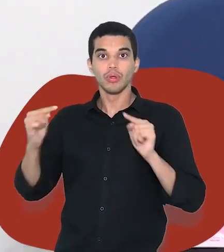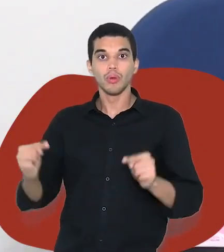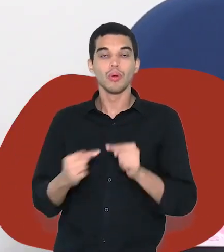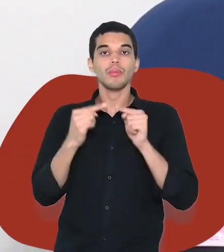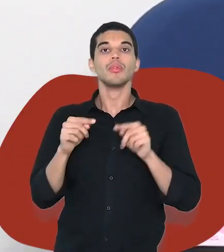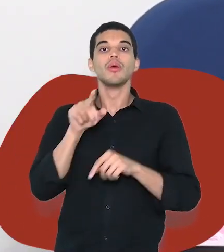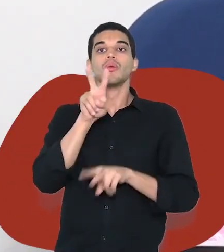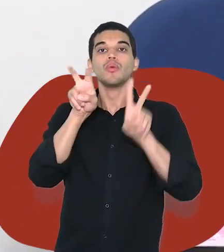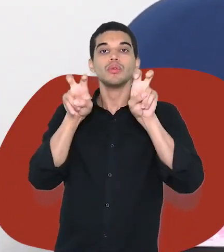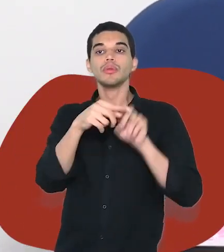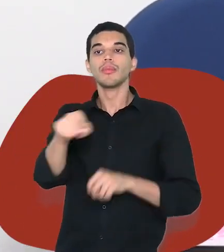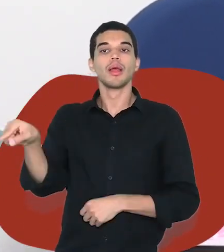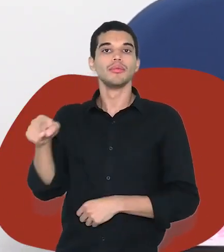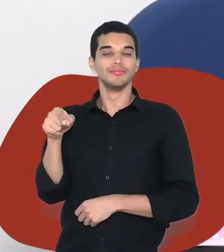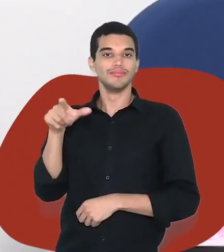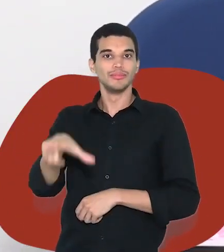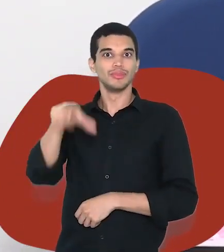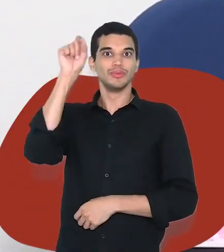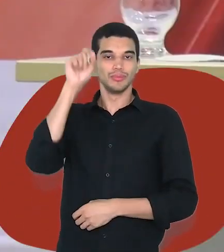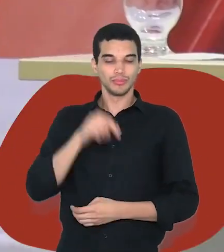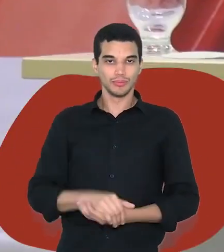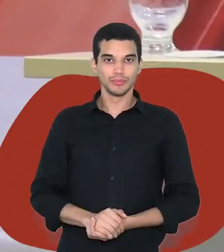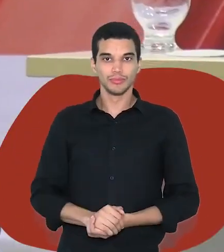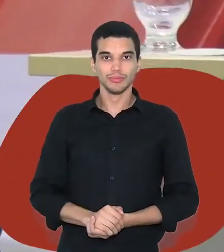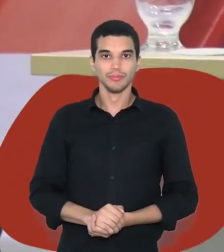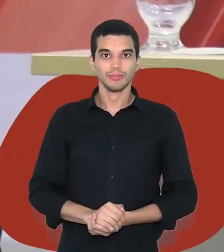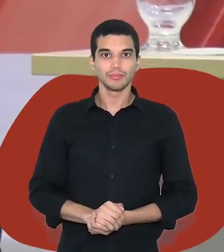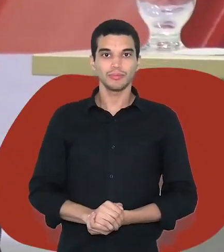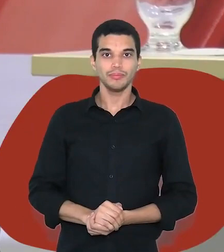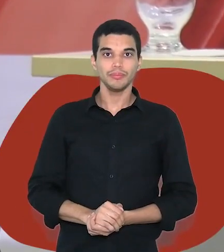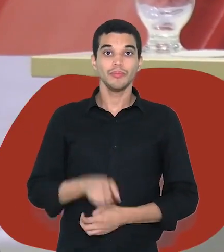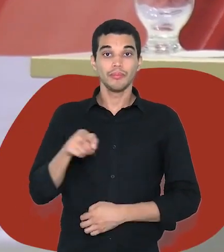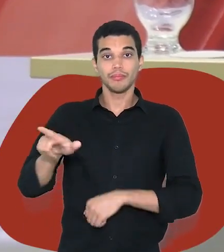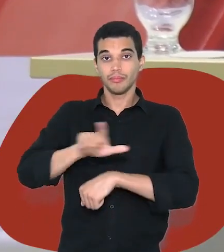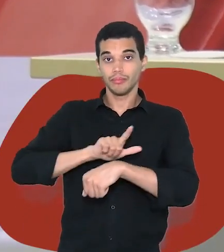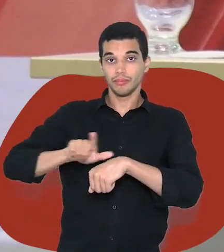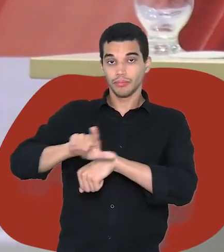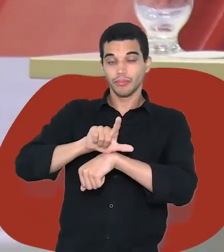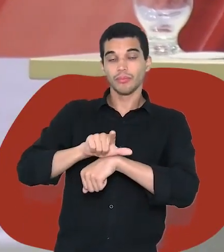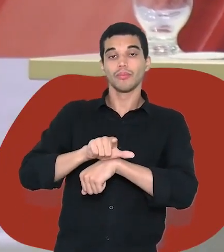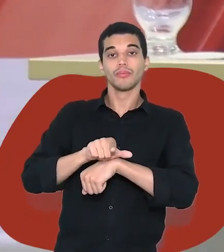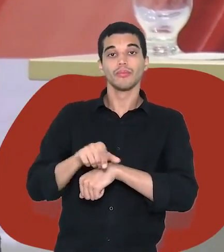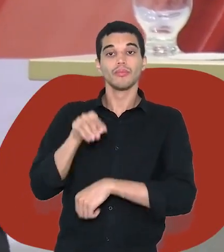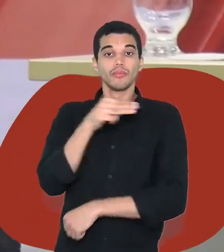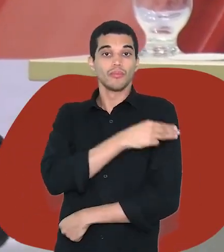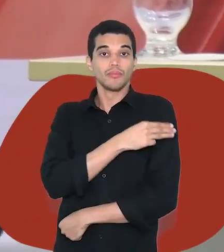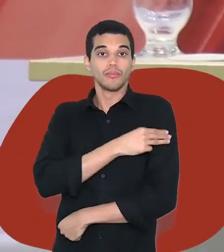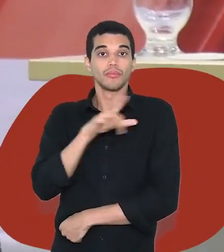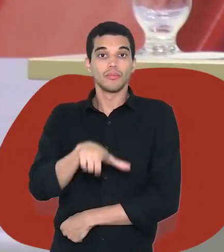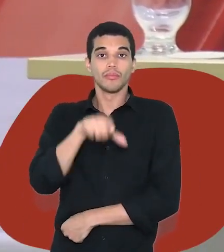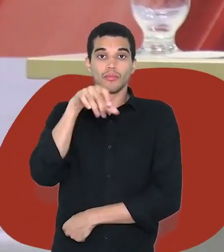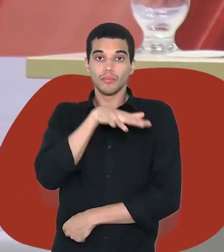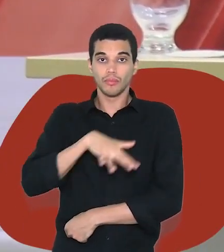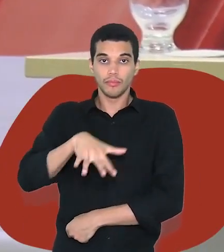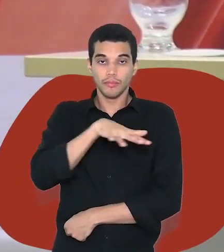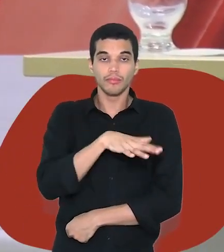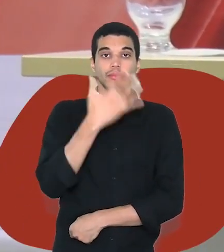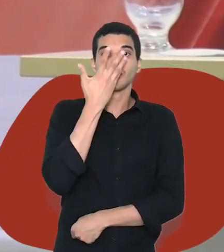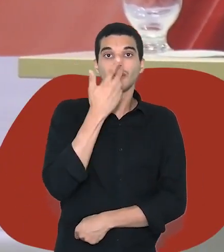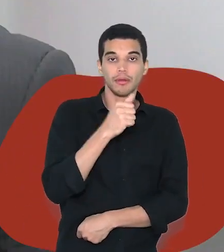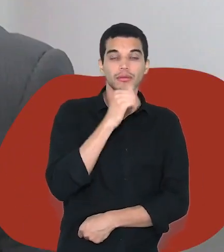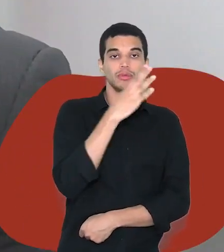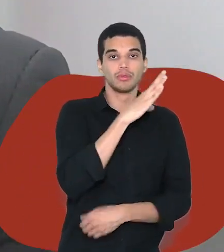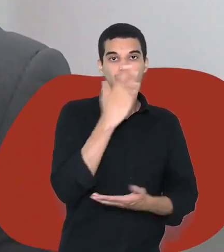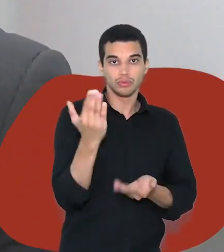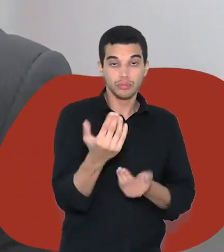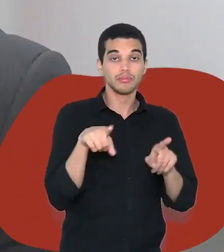que remetam às maiores demandas da região. Em Limoeiro, os membros escolheram as áreas da infância e juventude e da